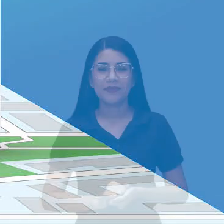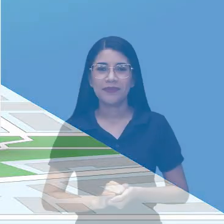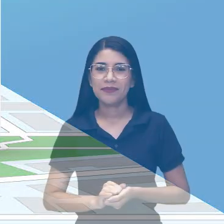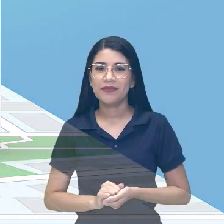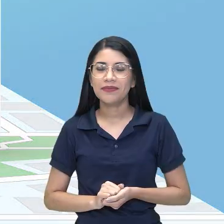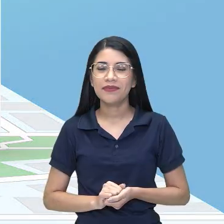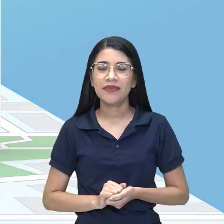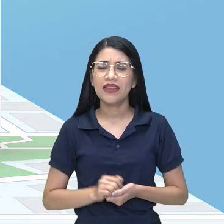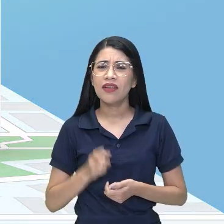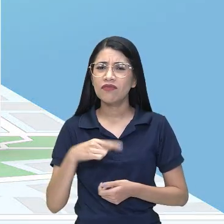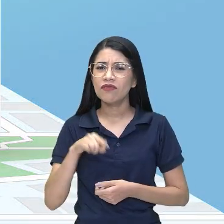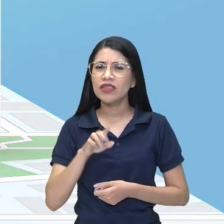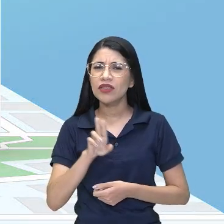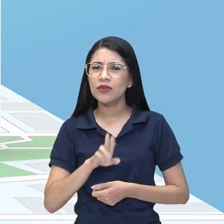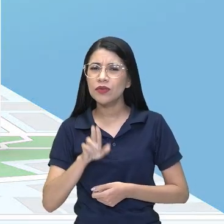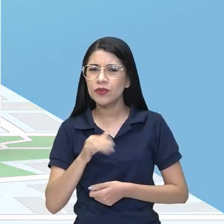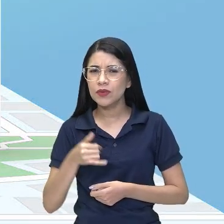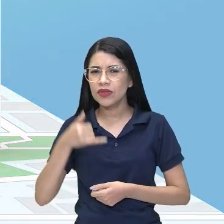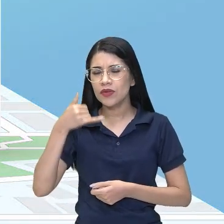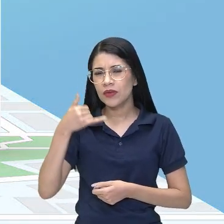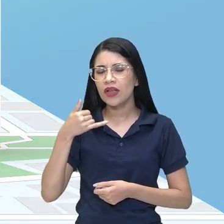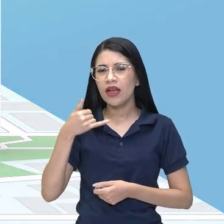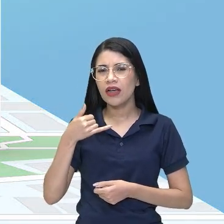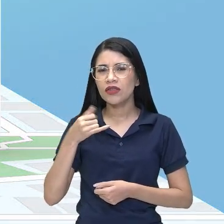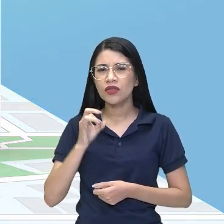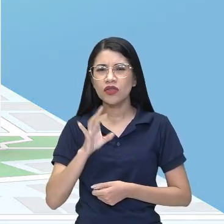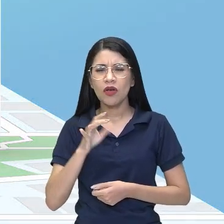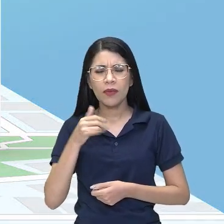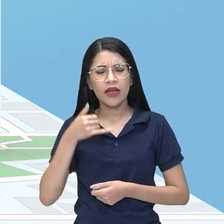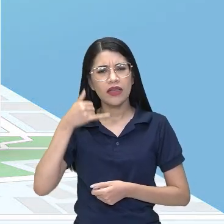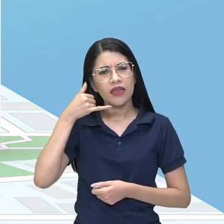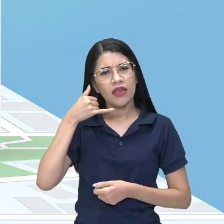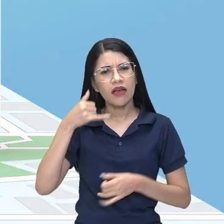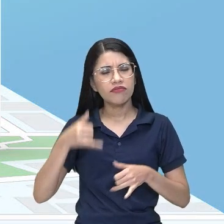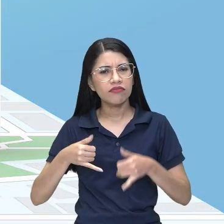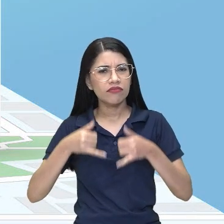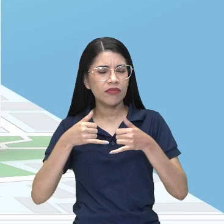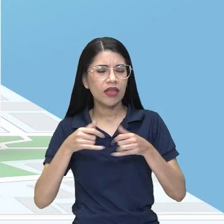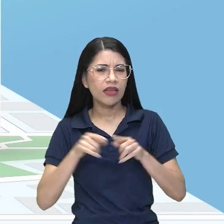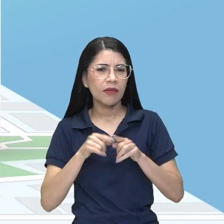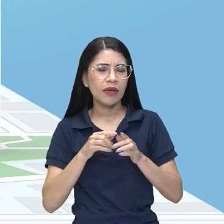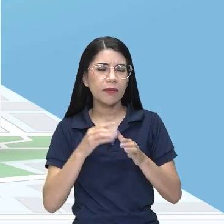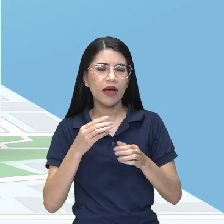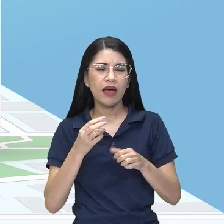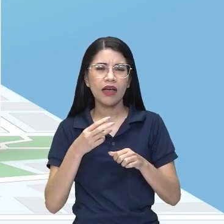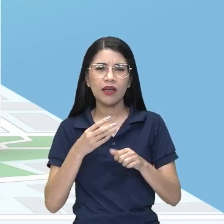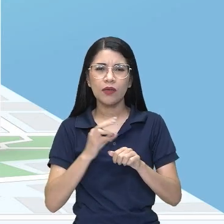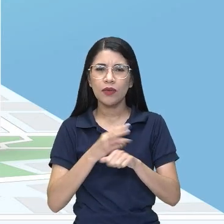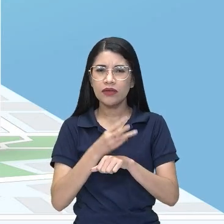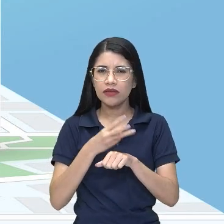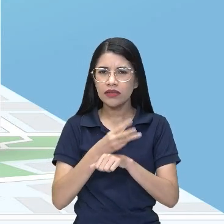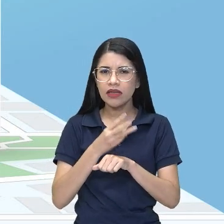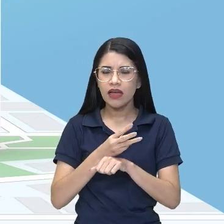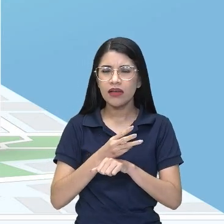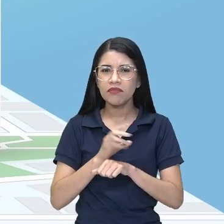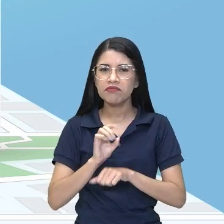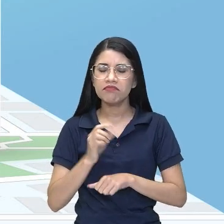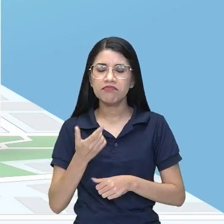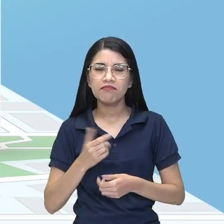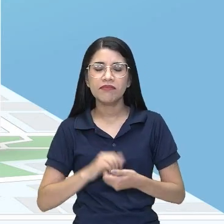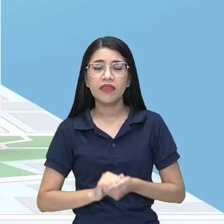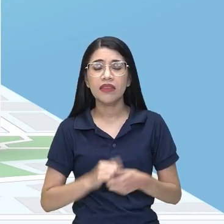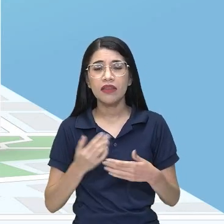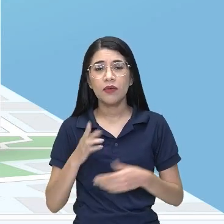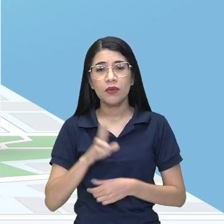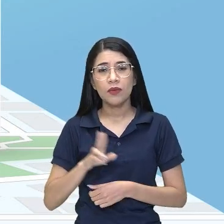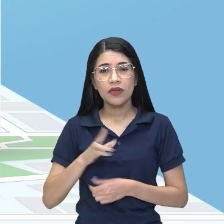Você usa só o seu smartphone para fazer ligações, para enviar ali mensagem, não é? Será que é isso? Não. Nós usamos